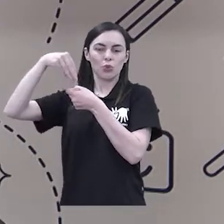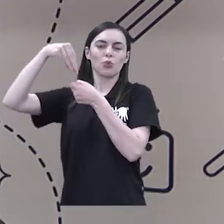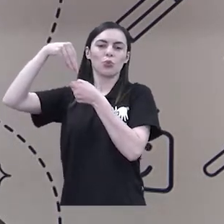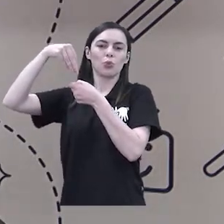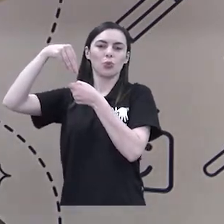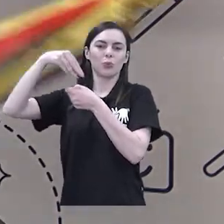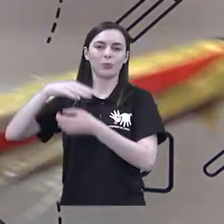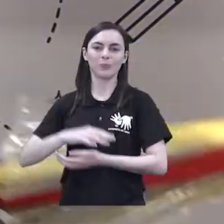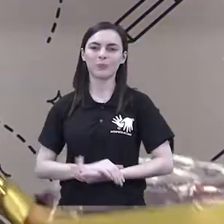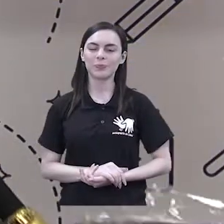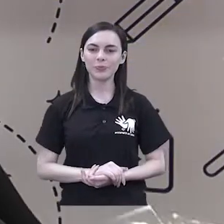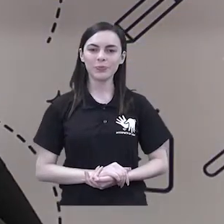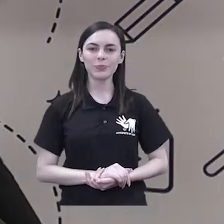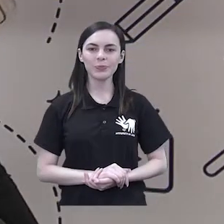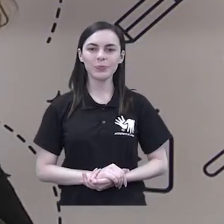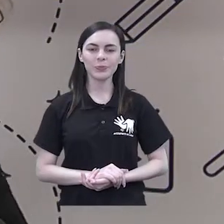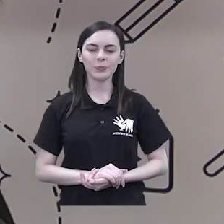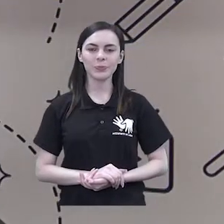fechou.